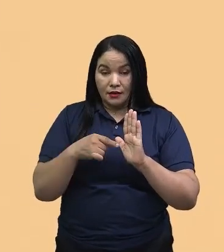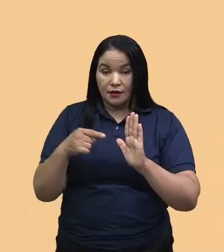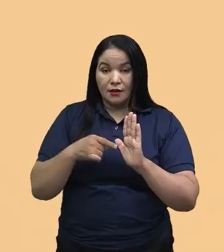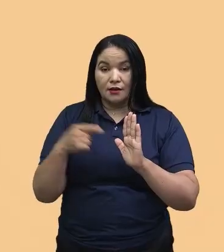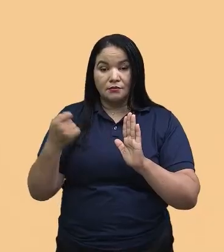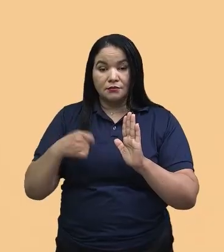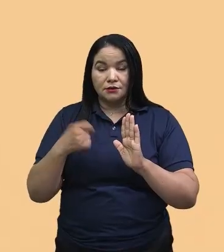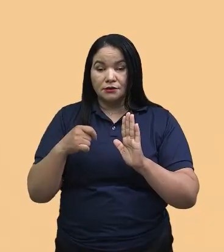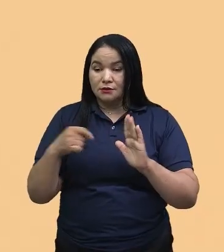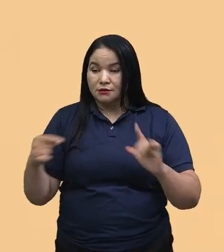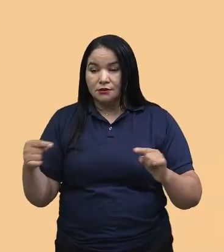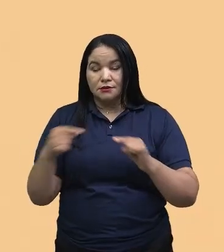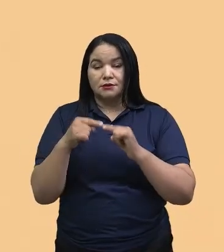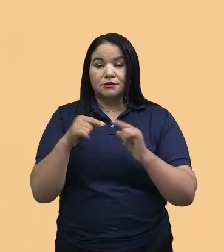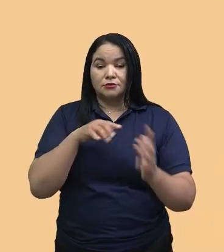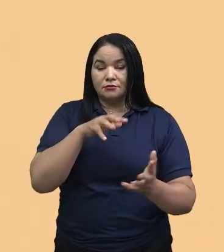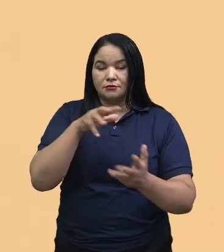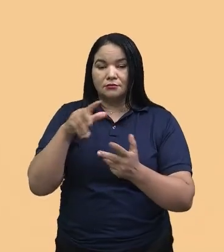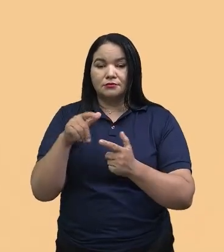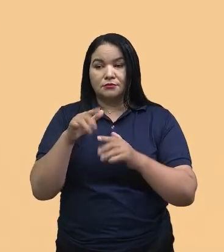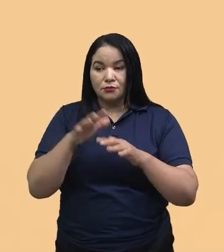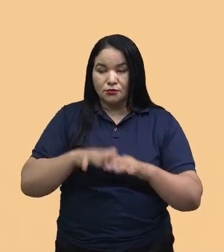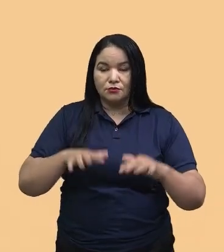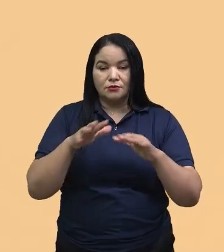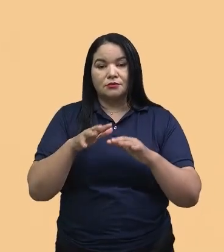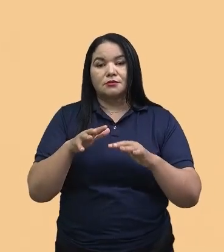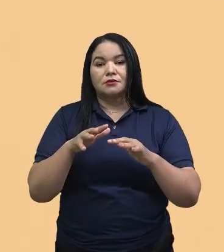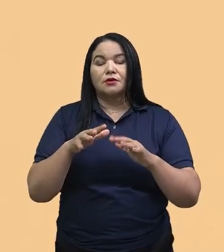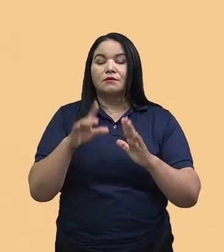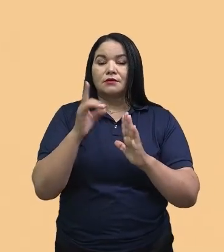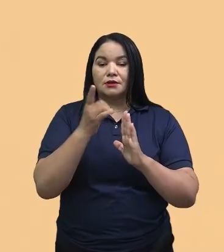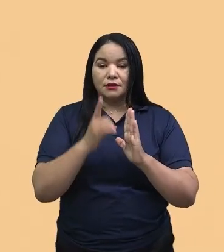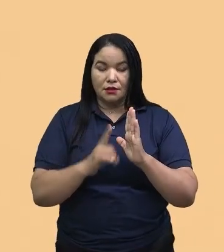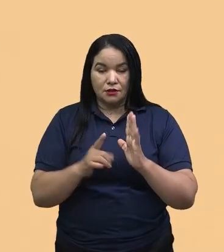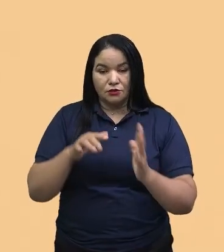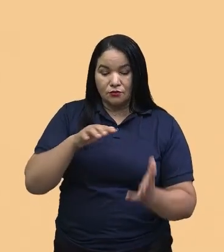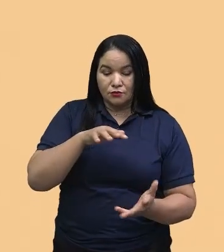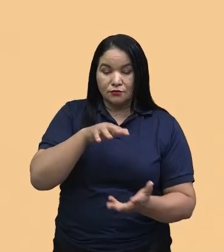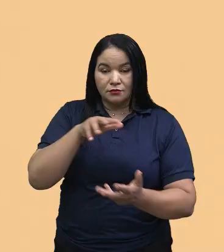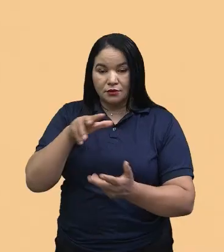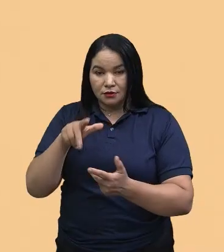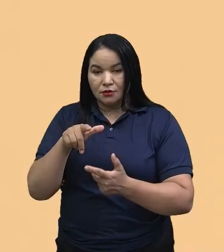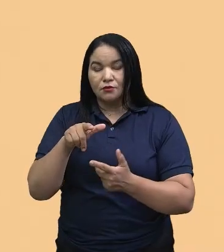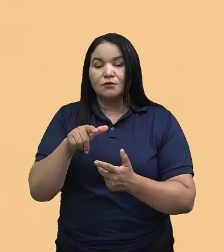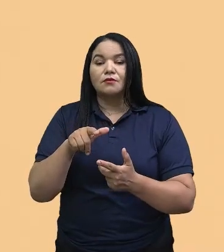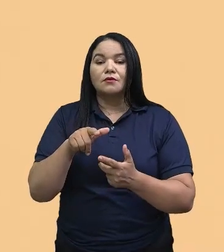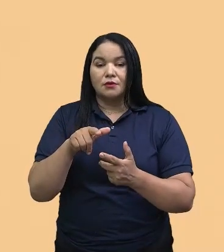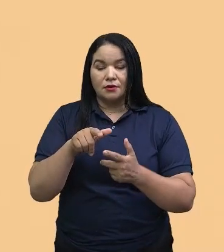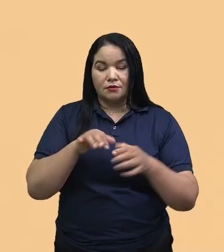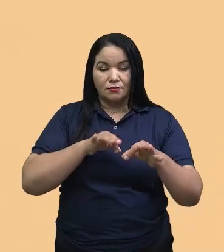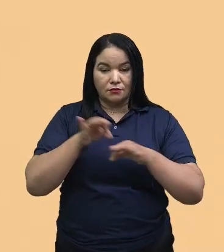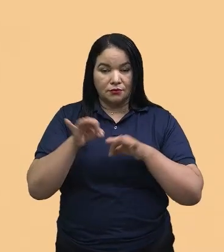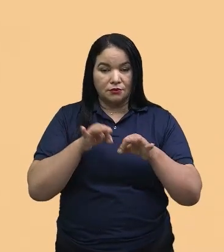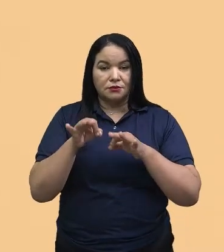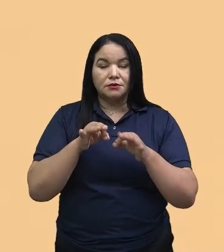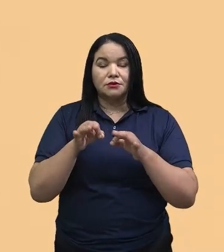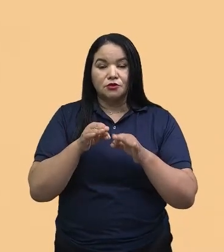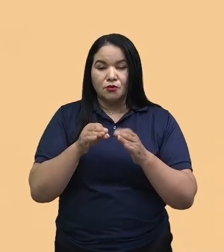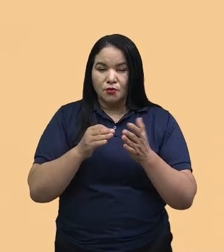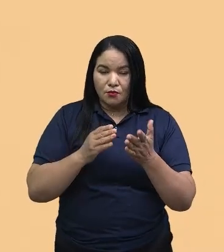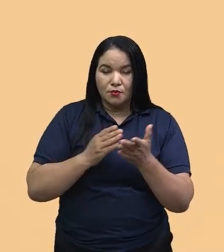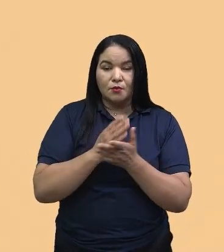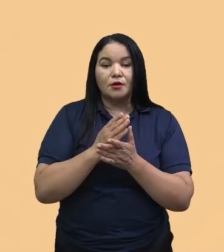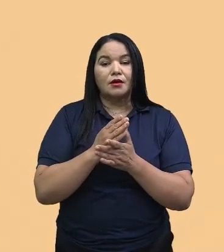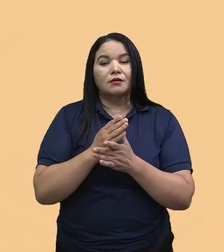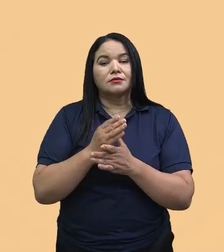ao mundo inteiro. Então, a Declaração Universal, né, ela nasce com esse propósito de